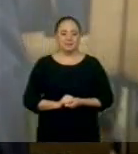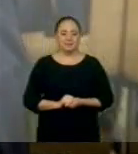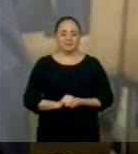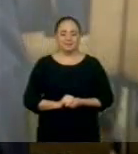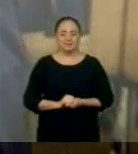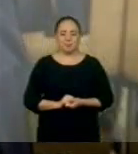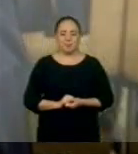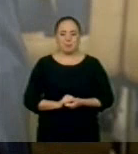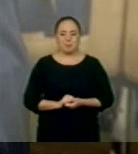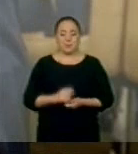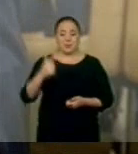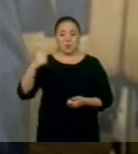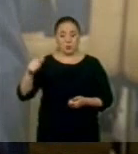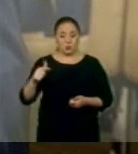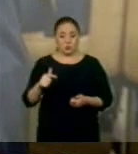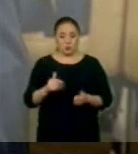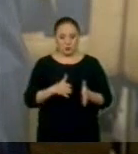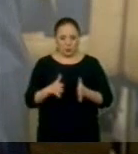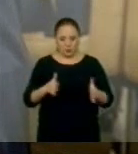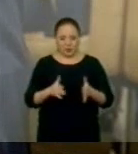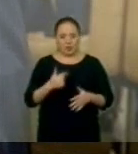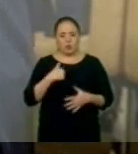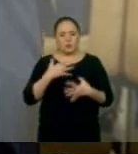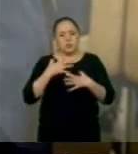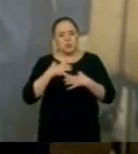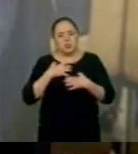que é o que eu senti mais